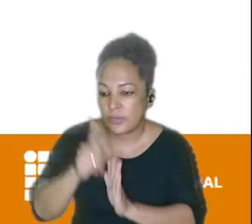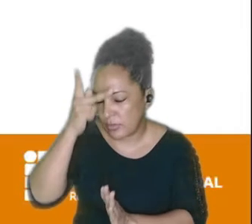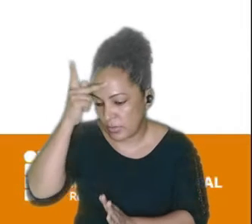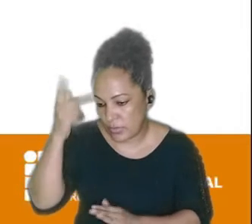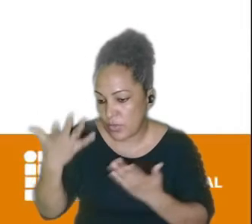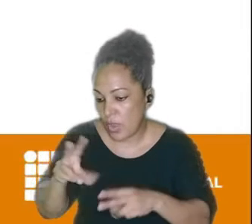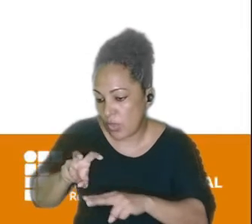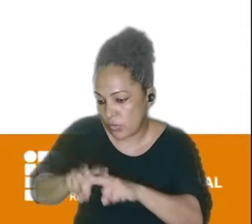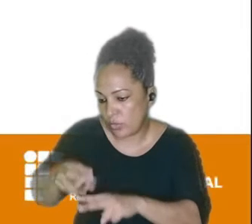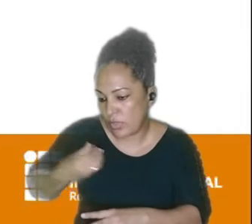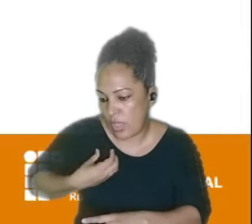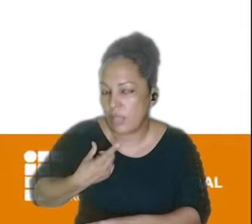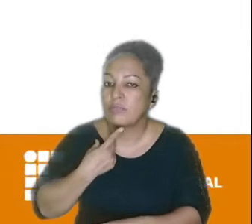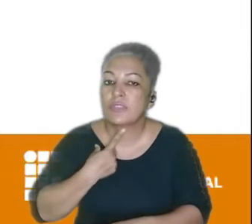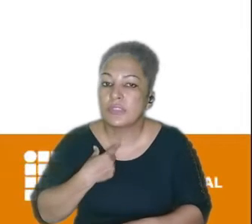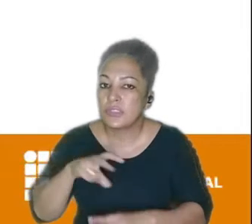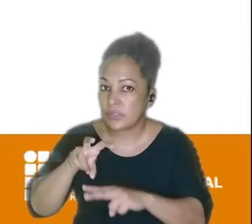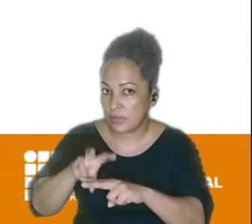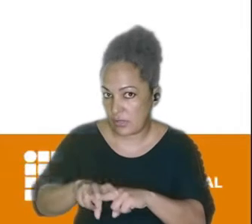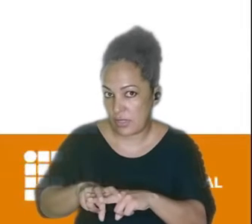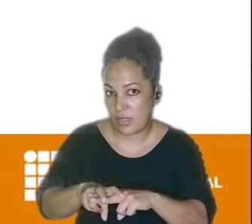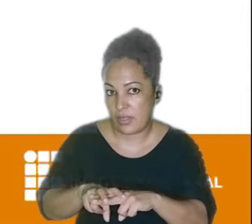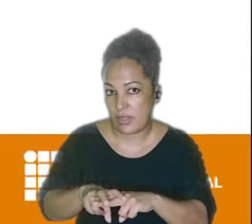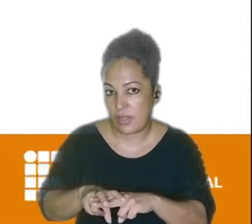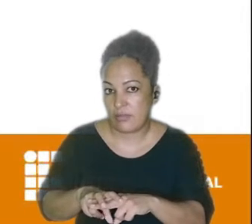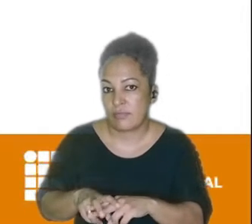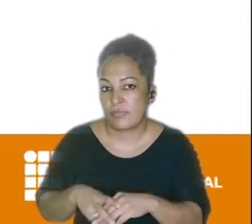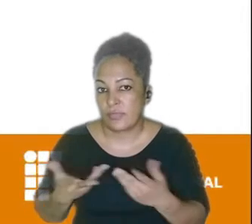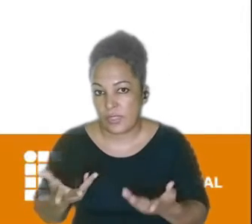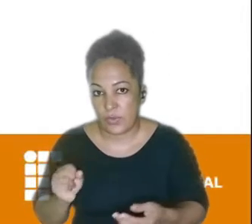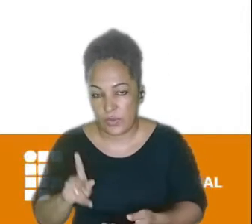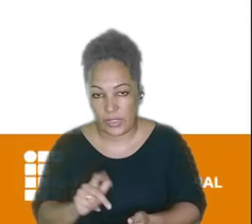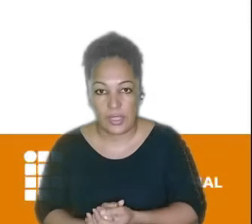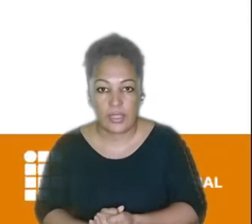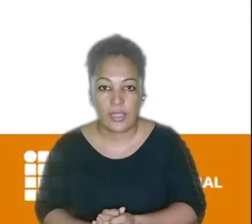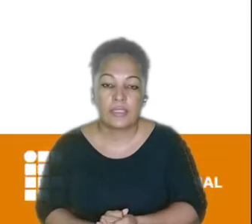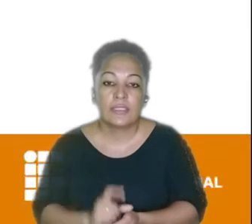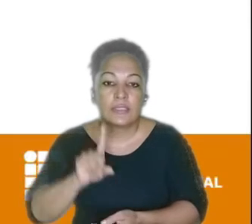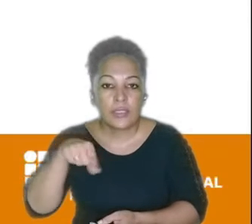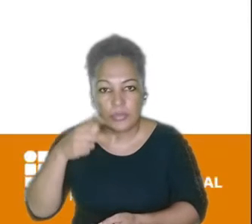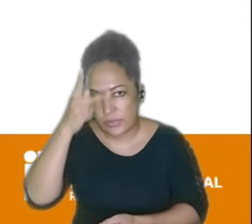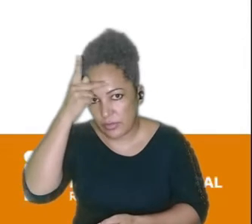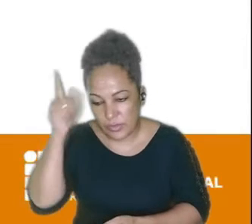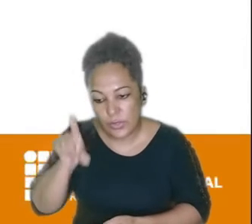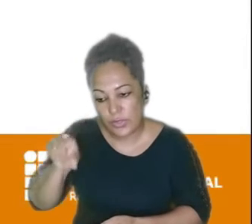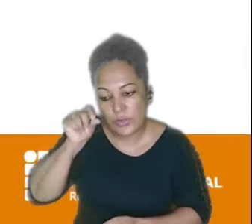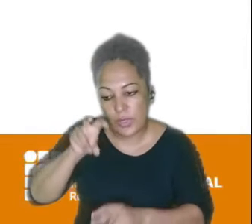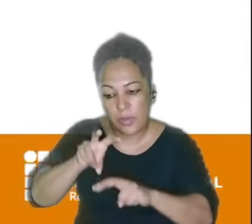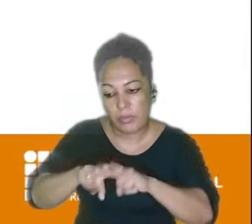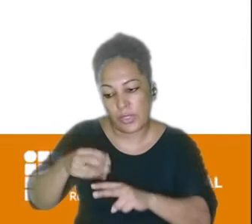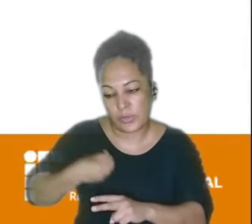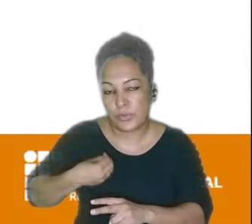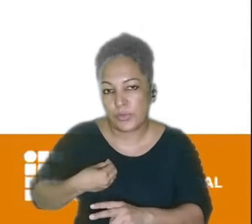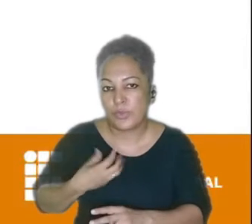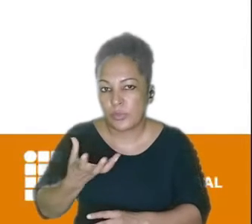Pergunta ao passageiro, ok, qual a poltrona desejada pelo passageiro, ok. E após o passageiro